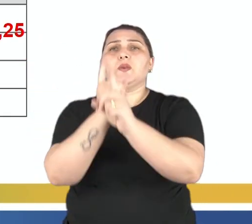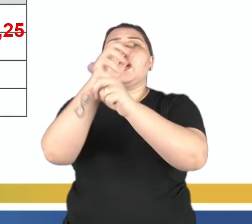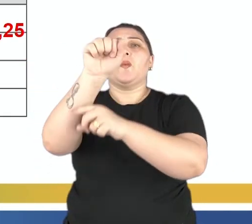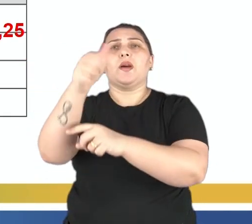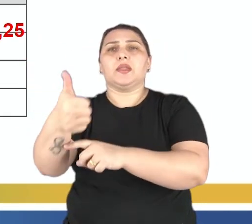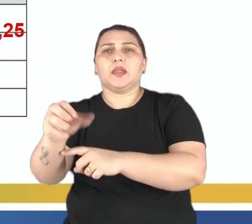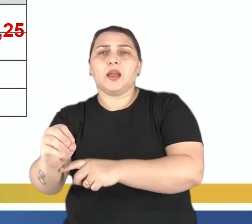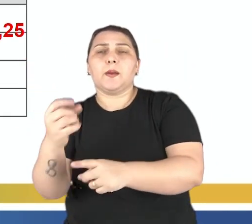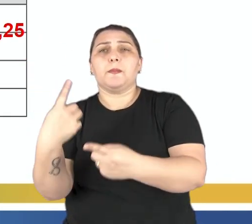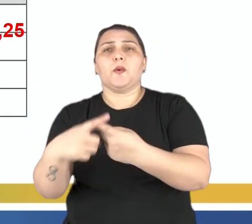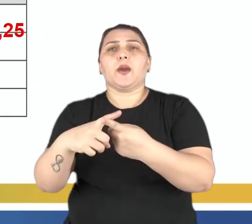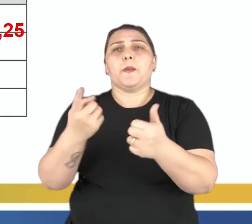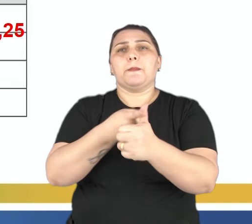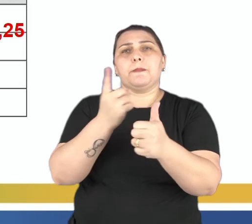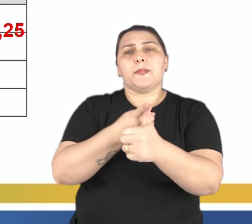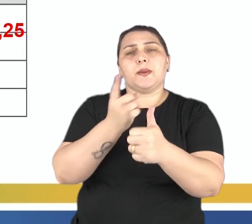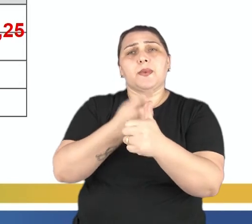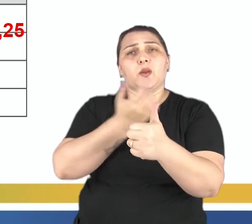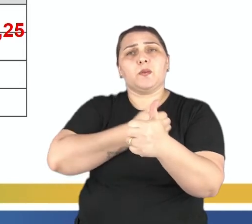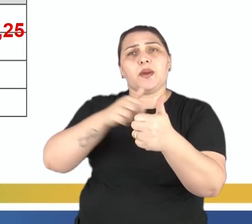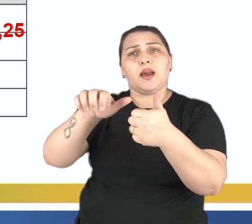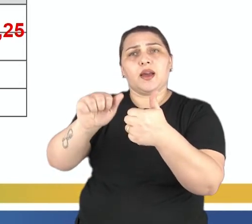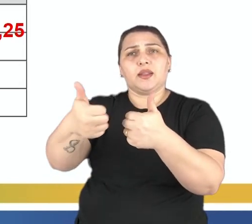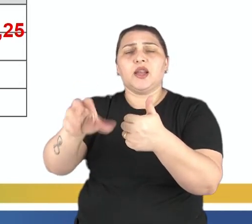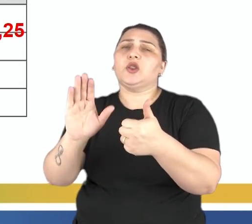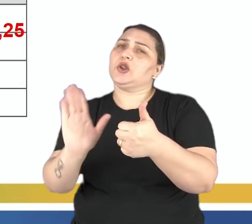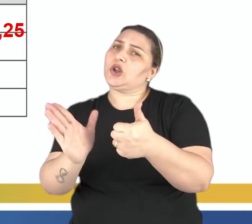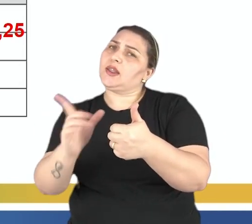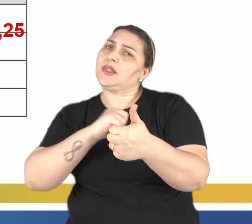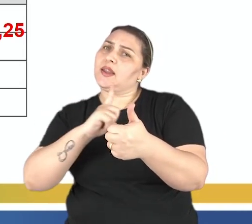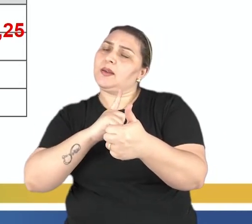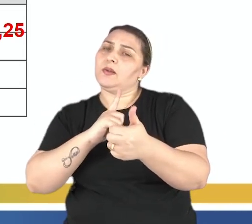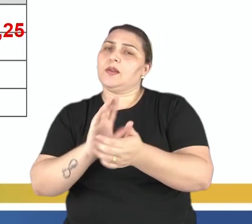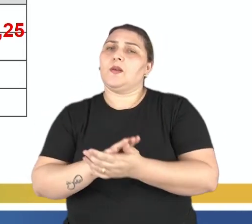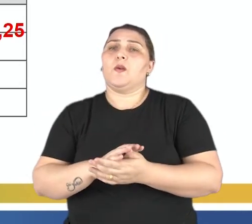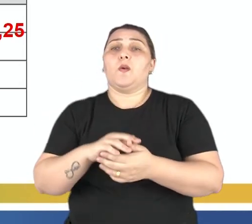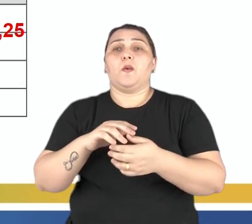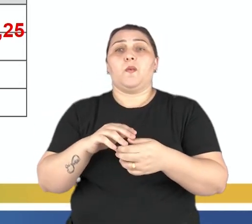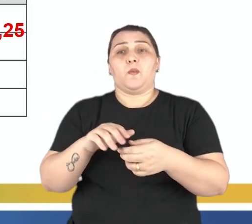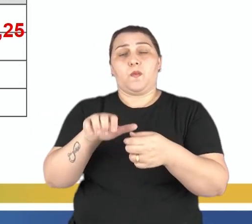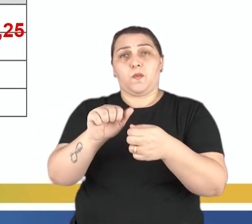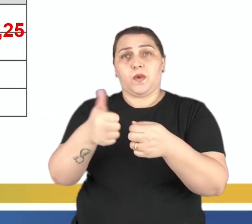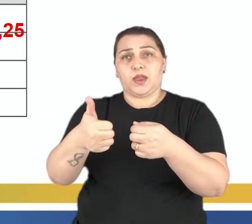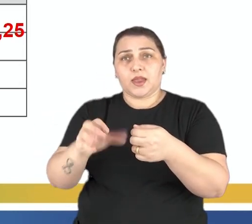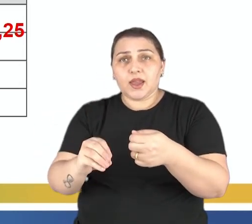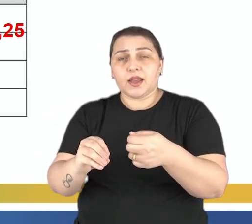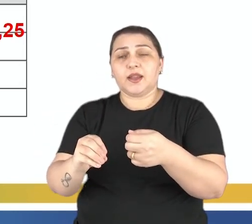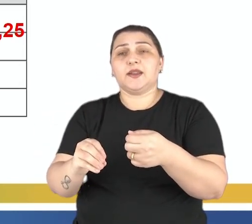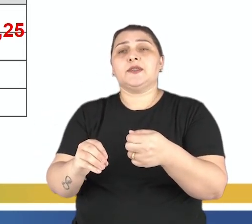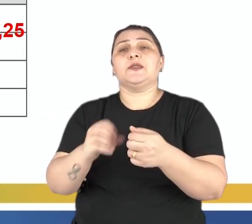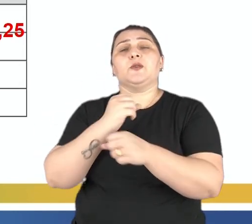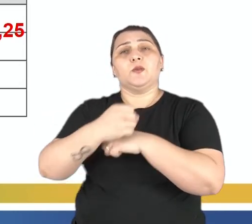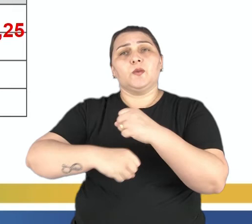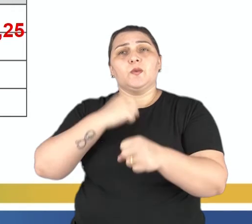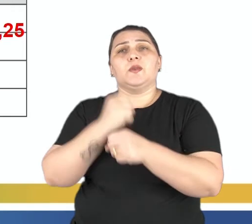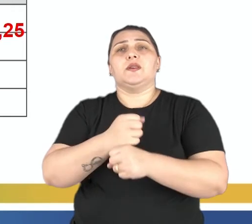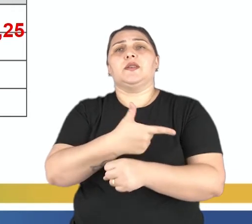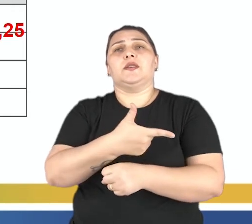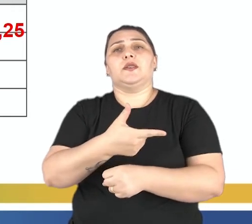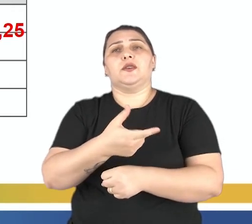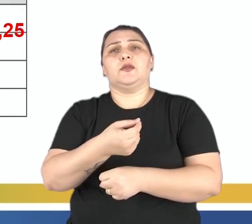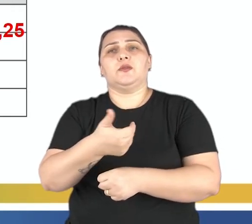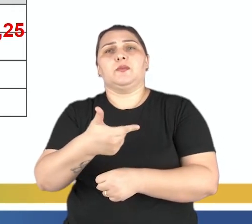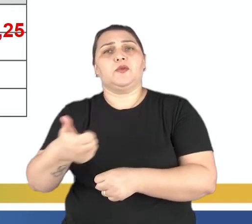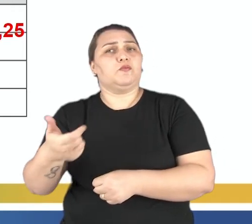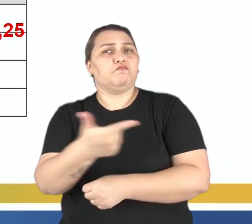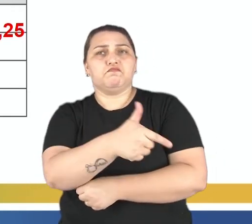porque o primeiro termo aqui para a fórmula da soma nós já temos. Então o A10, o 10º termo, o ano de 2021 nós não